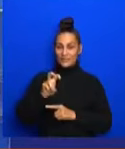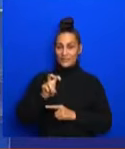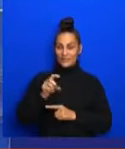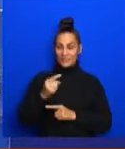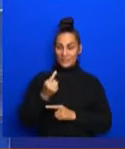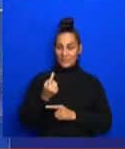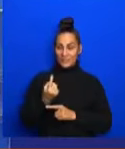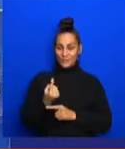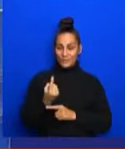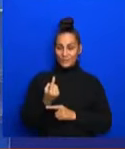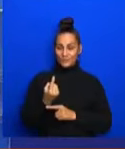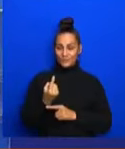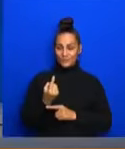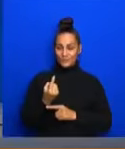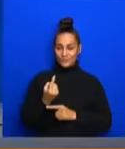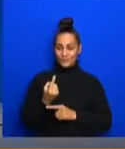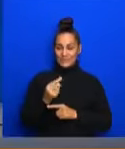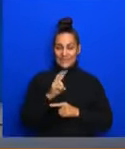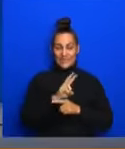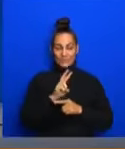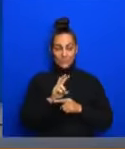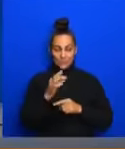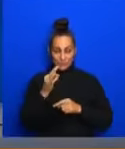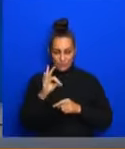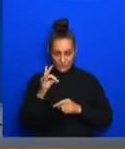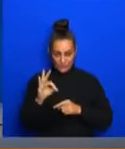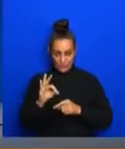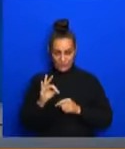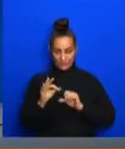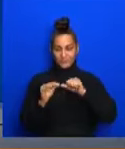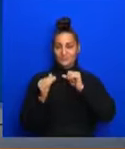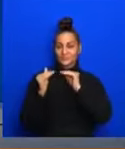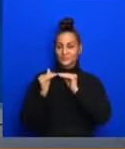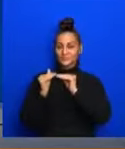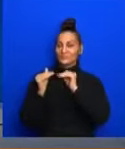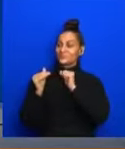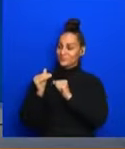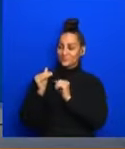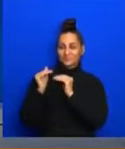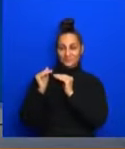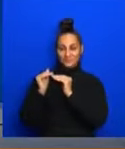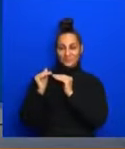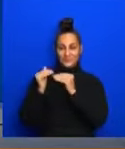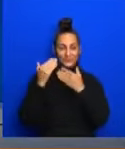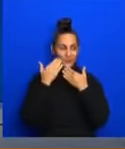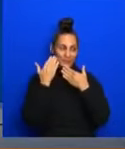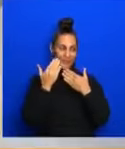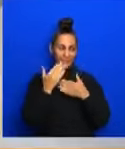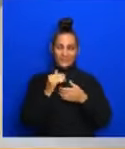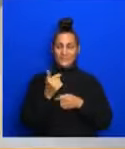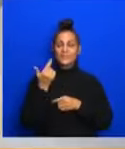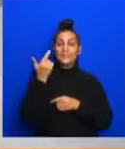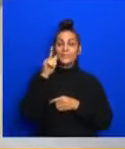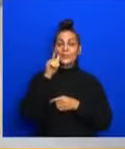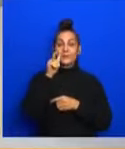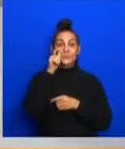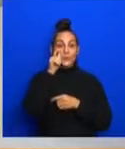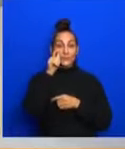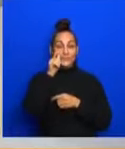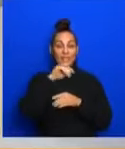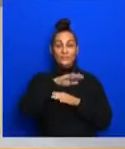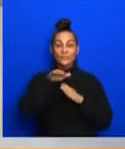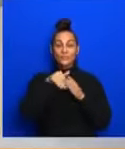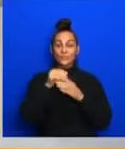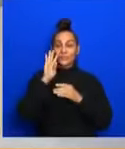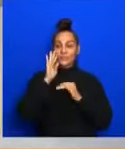78 e 51. Auditoras, confirmam? Sim, confirmo. Sim, confirmo. Obrigado. Após a apuração,